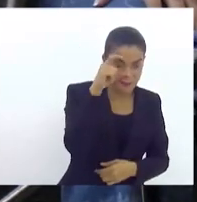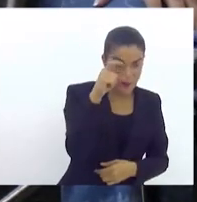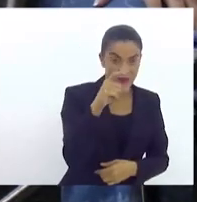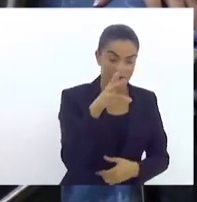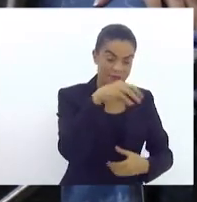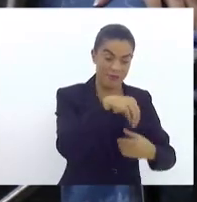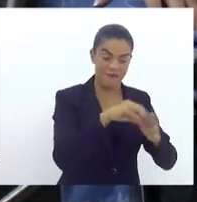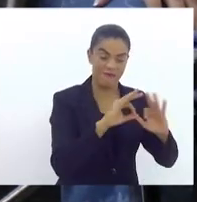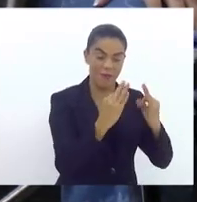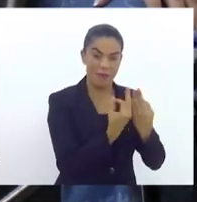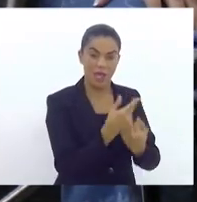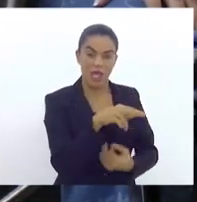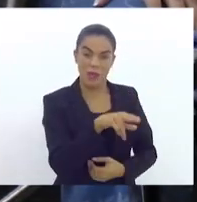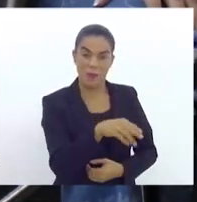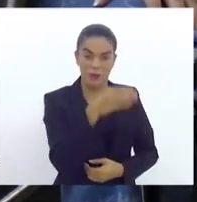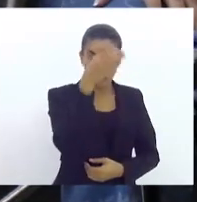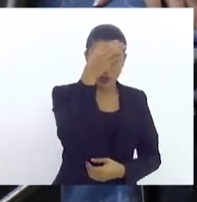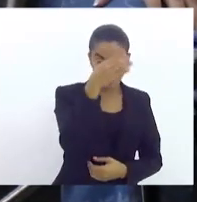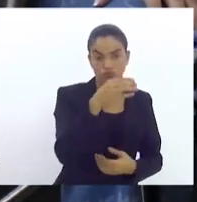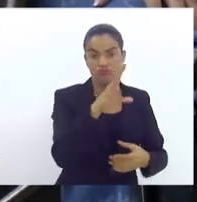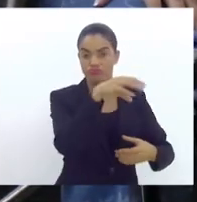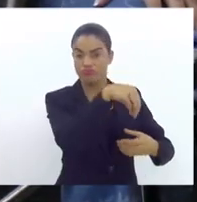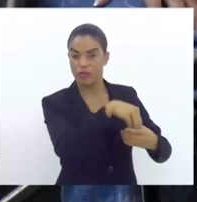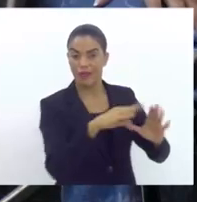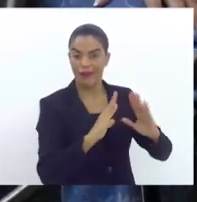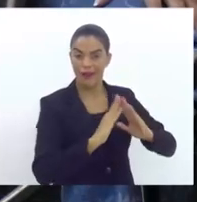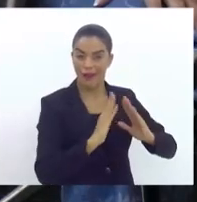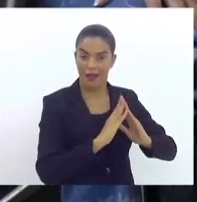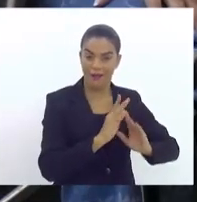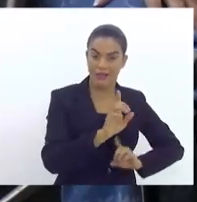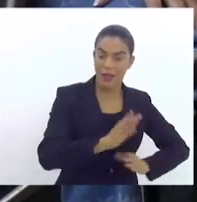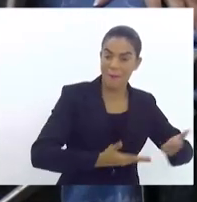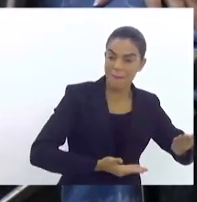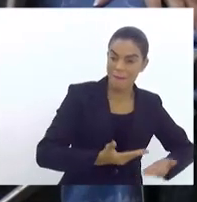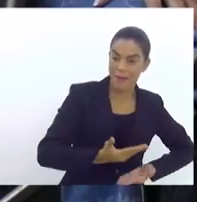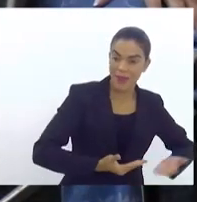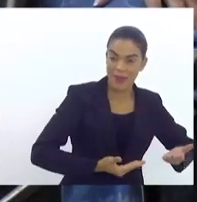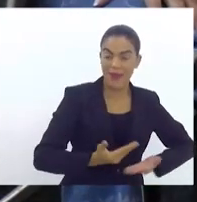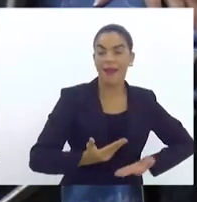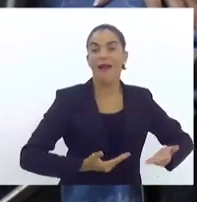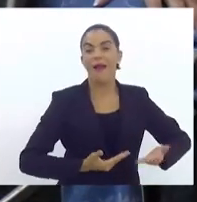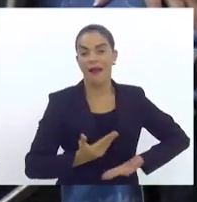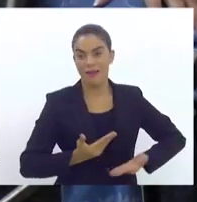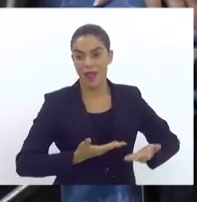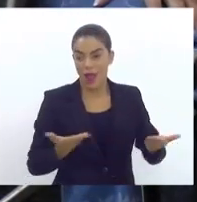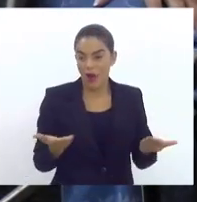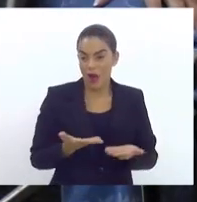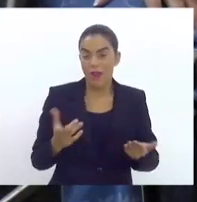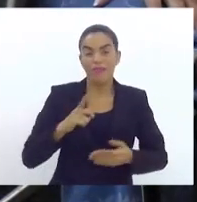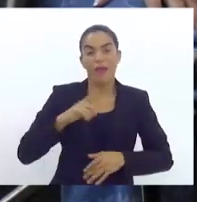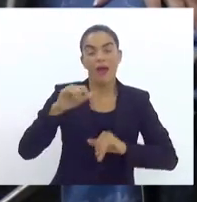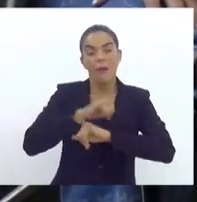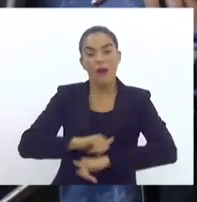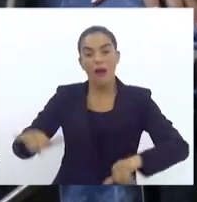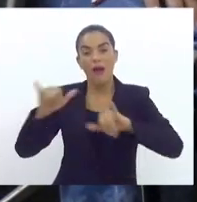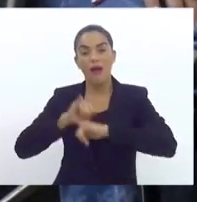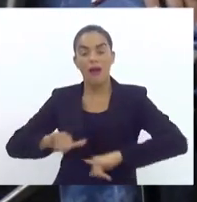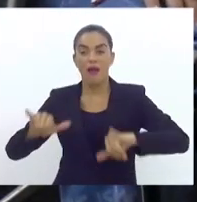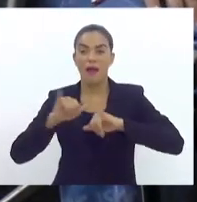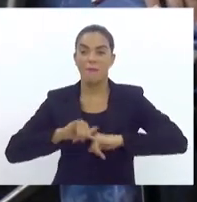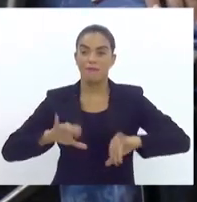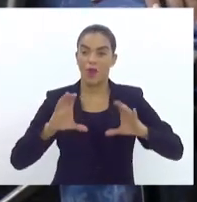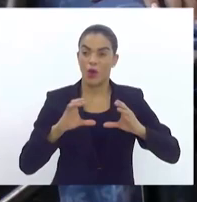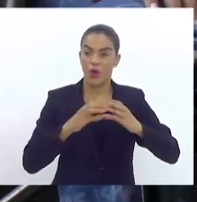um irmão sobrinho tio dentro de casas empregadas domésticas nós estamos com uma campanha agora da comissão